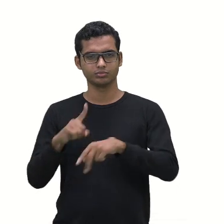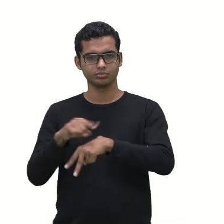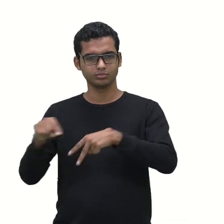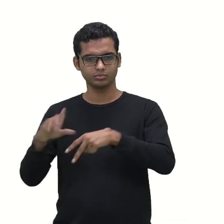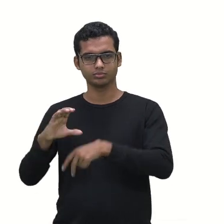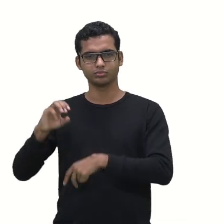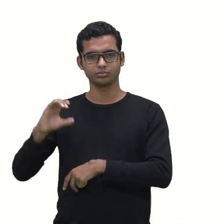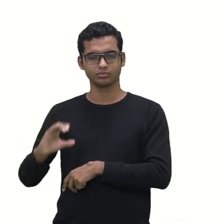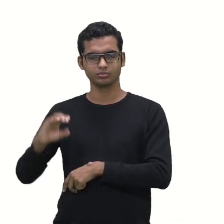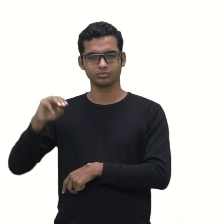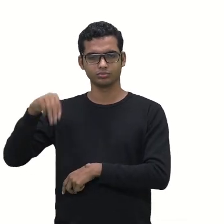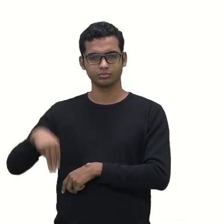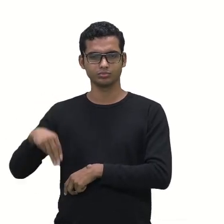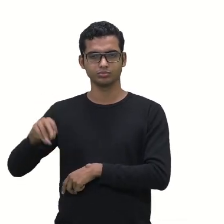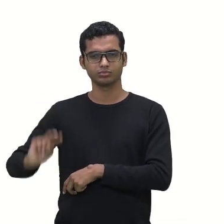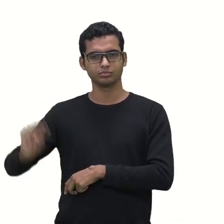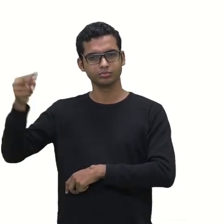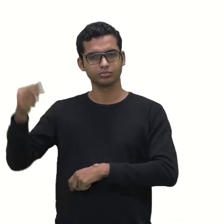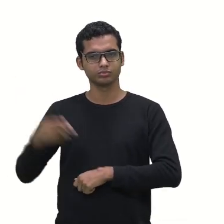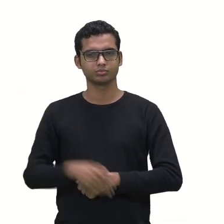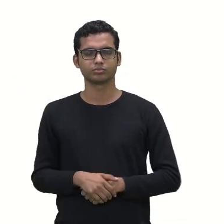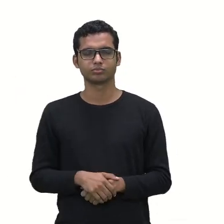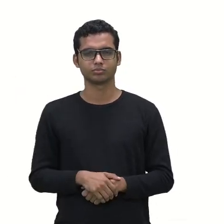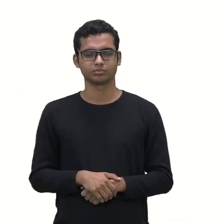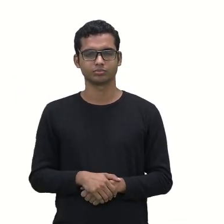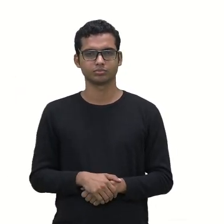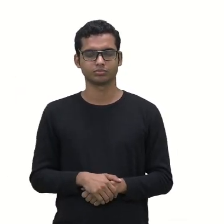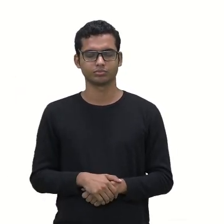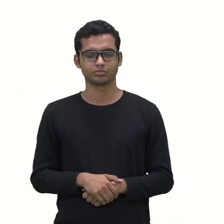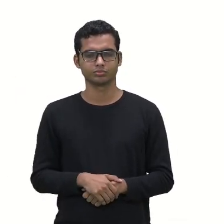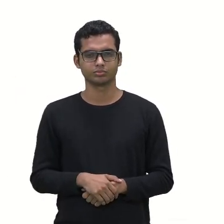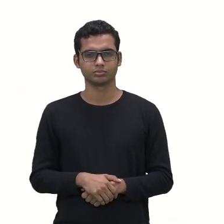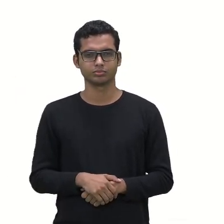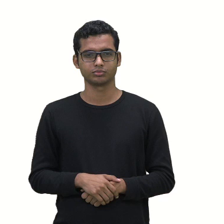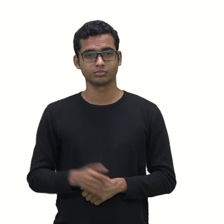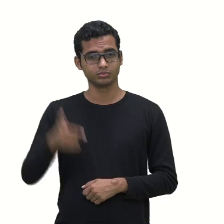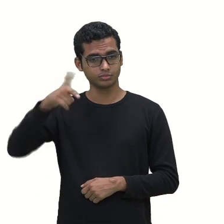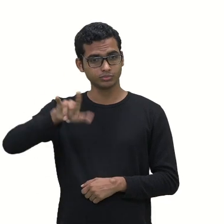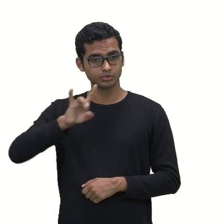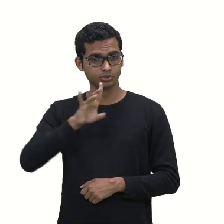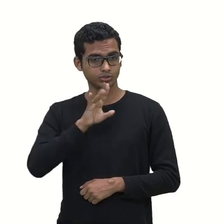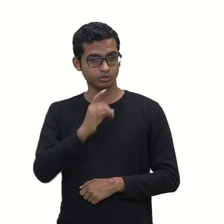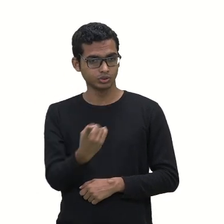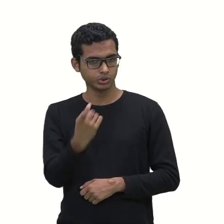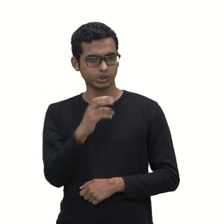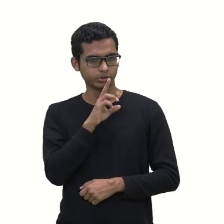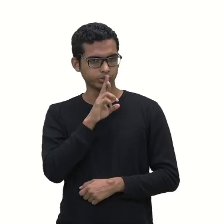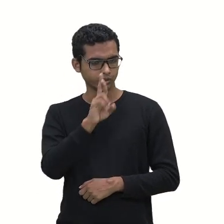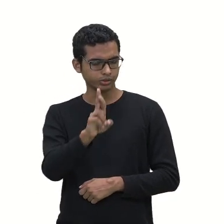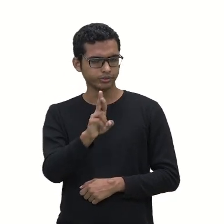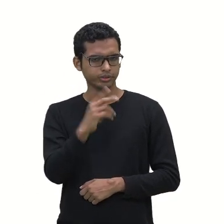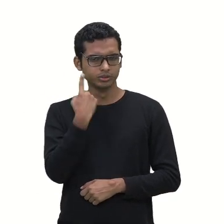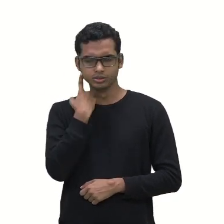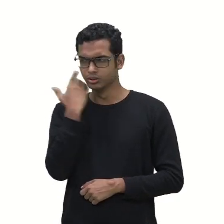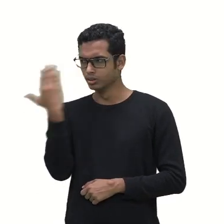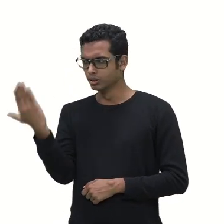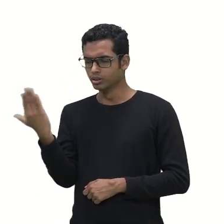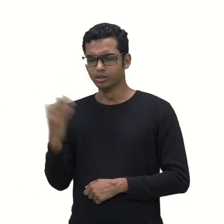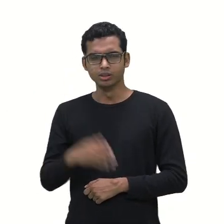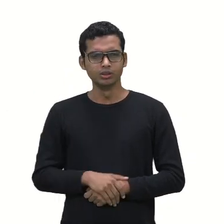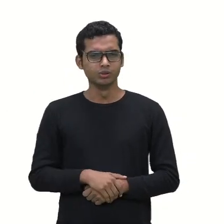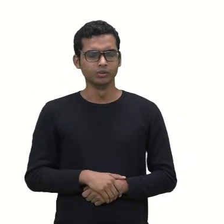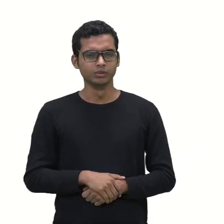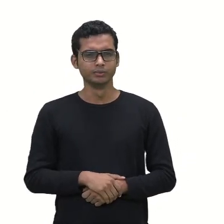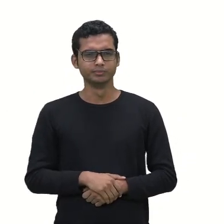centímetros quadrados. Tá? Repito, isso é uma resposta válida.